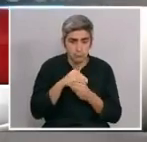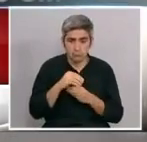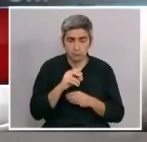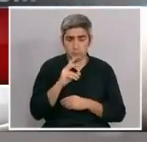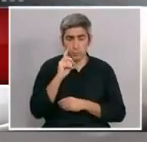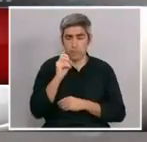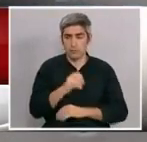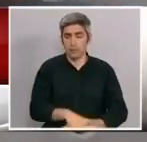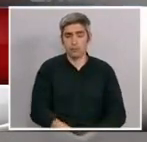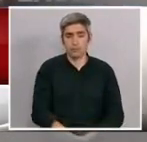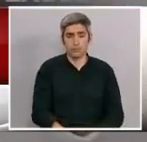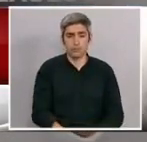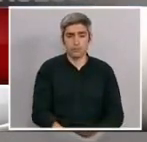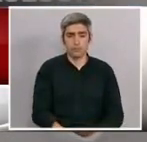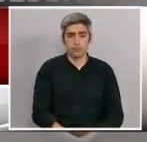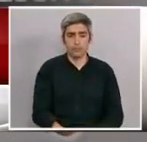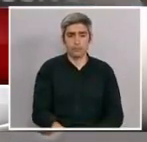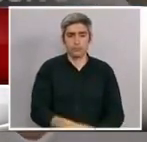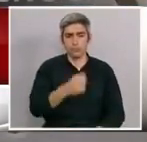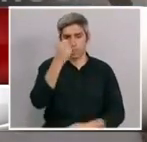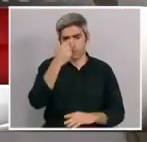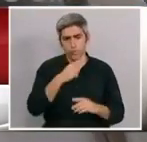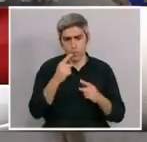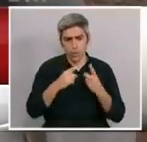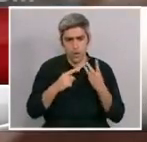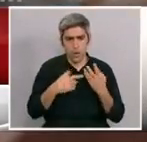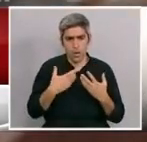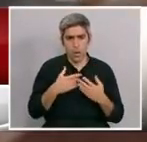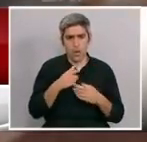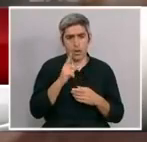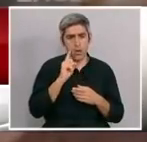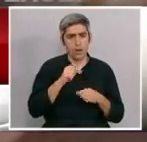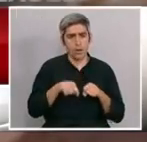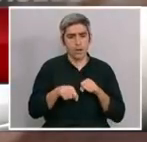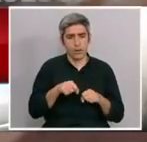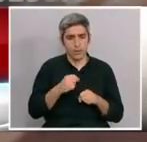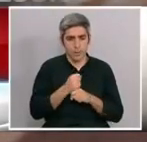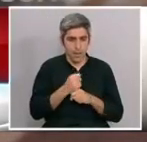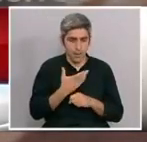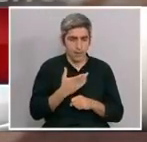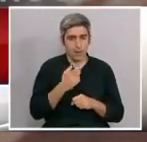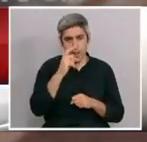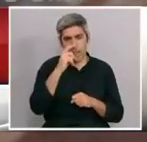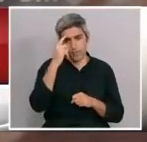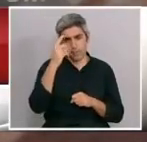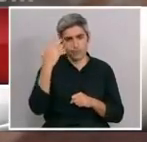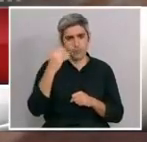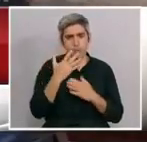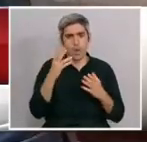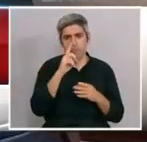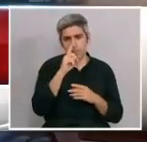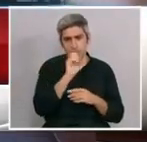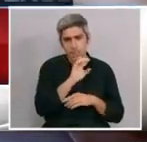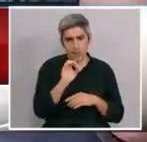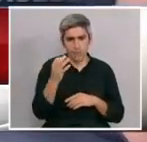disso. São muitas as histórias que hoje Rosália Padeira recorda. Uma delas é a maior mentira que